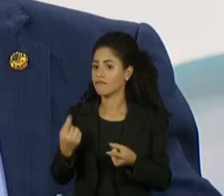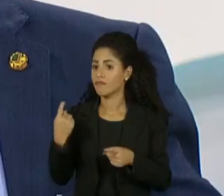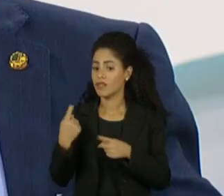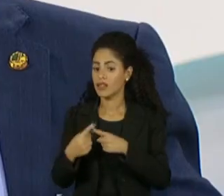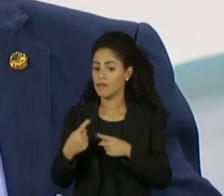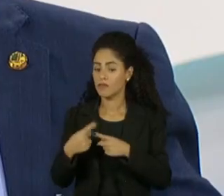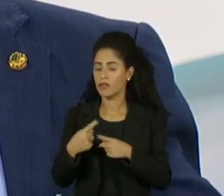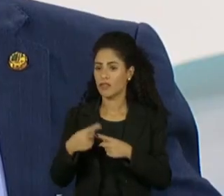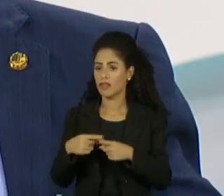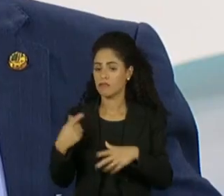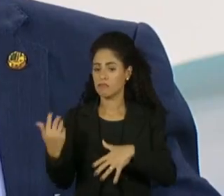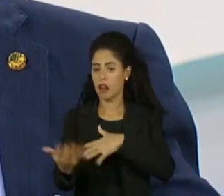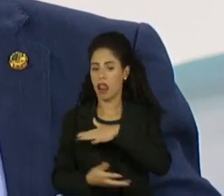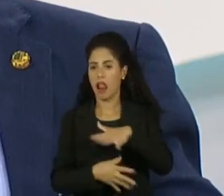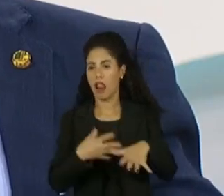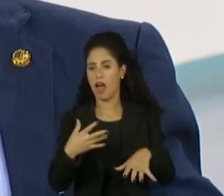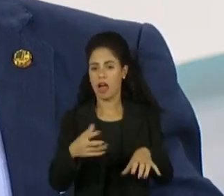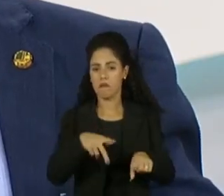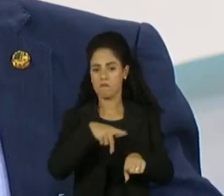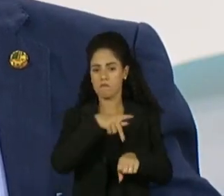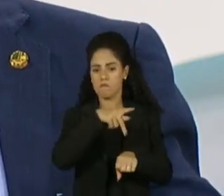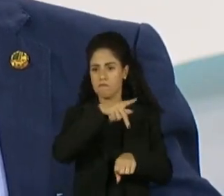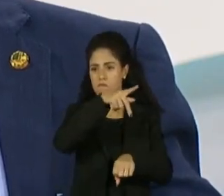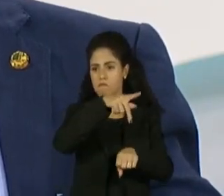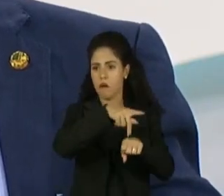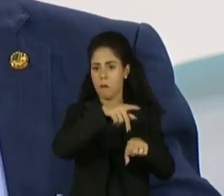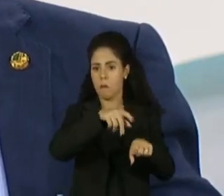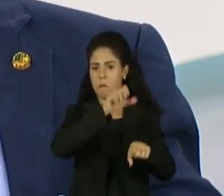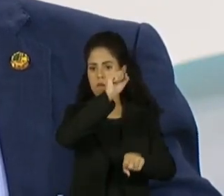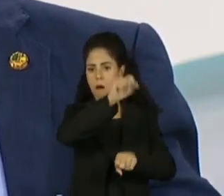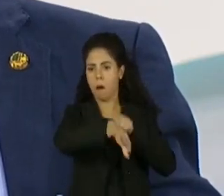quem barbarizou, quem depredou, poderia, pelas